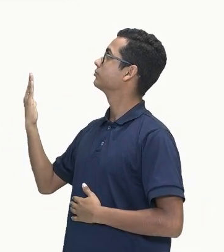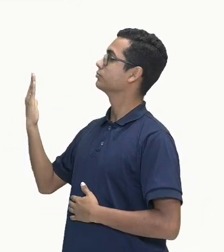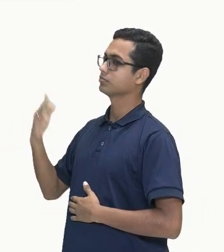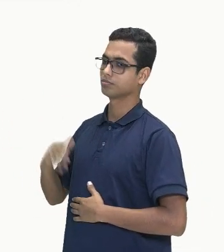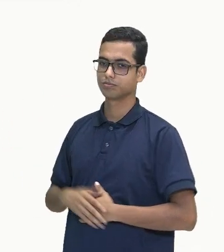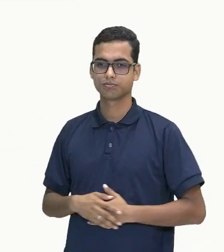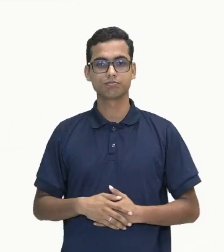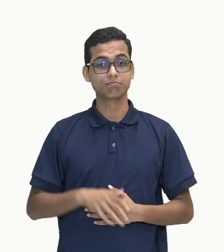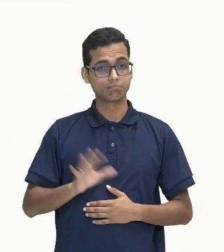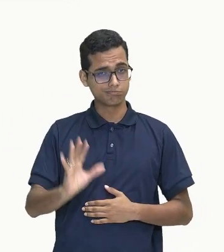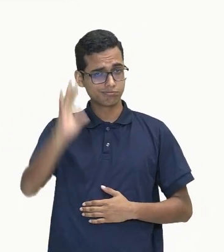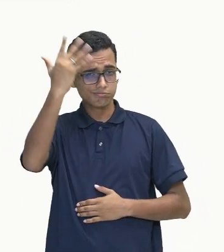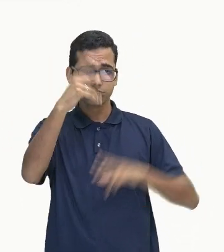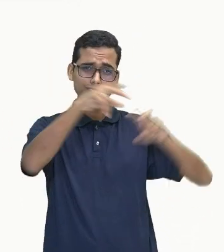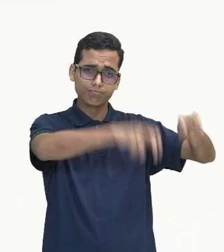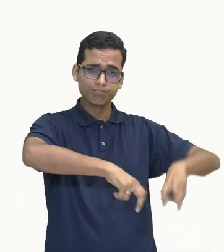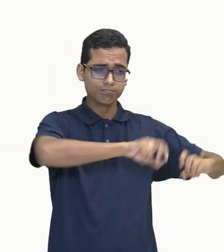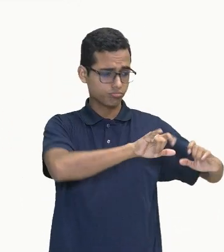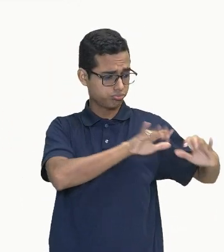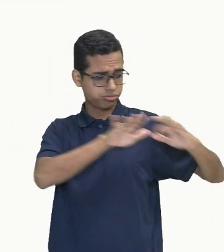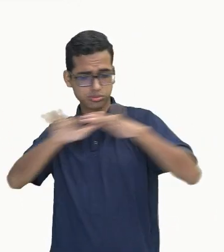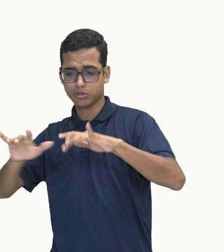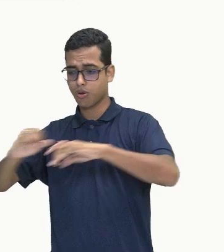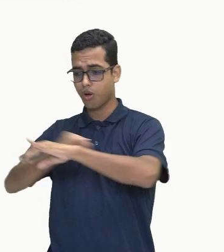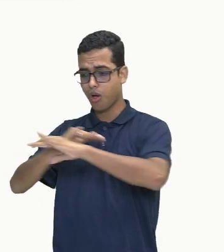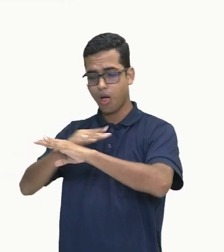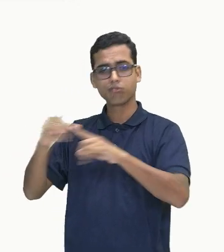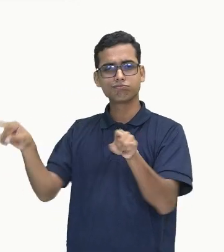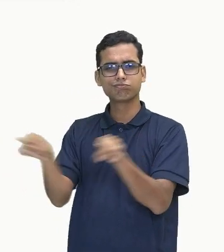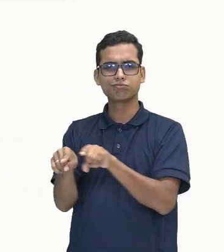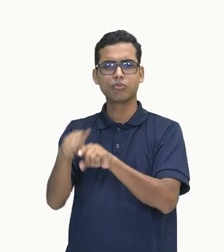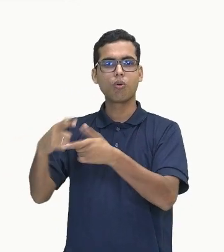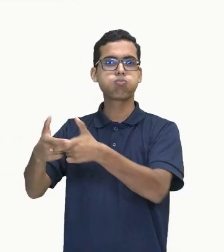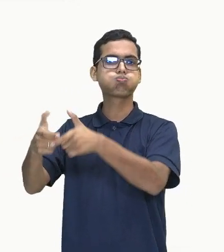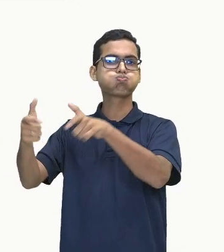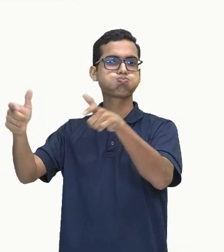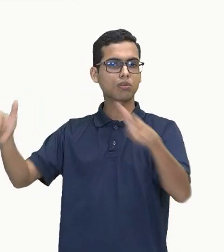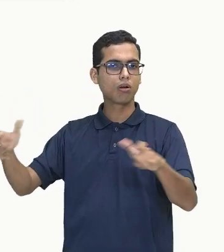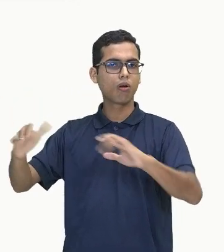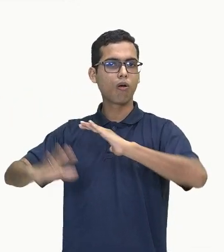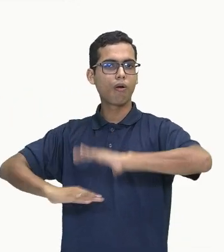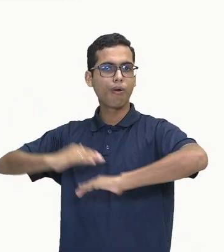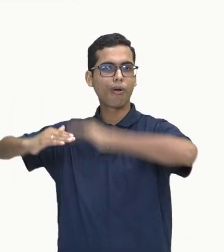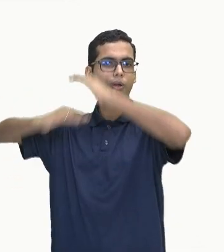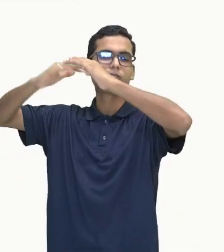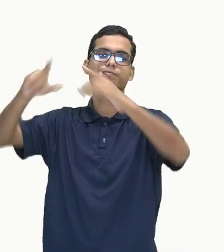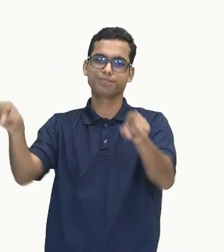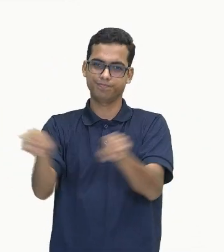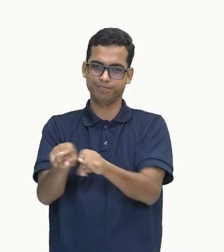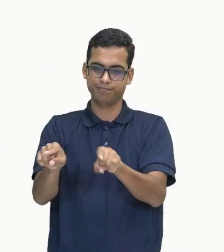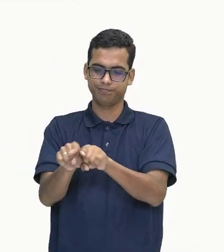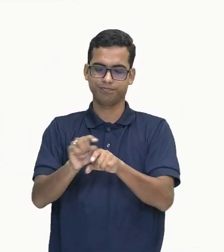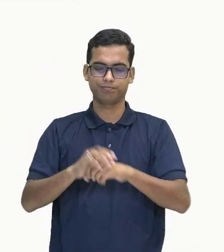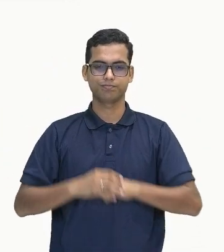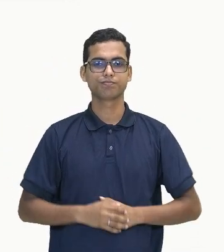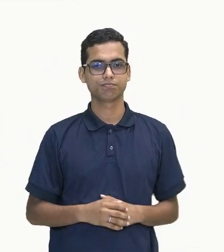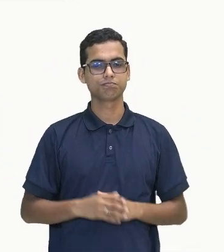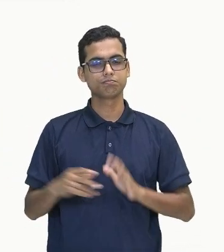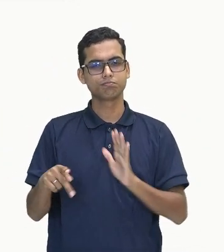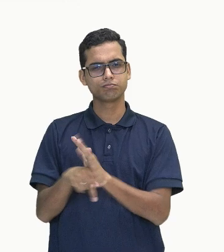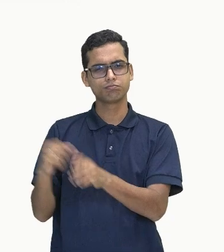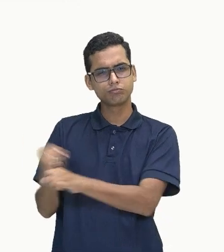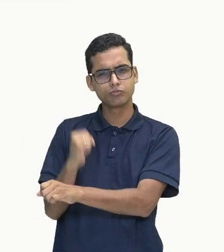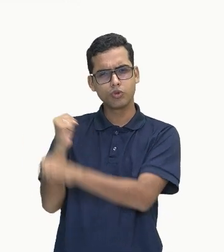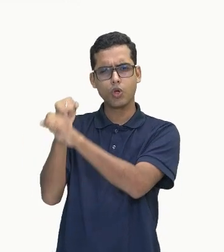esse êxodo rural e também essa expansão das cidades, o crescimento dessas cidades com a instalação